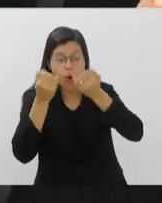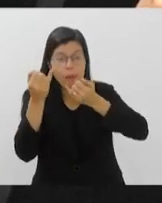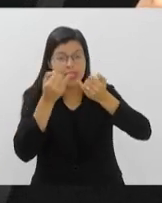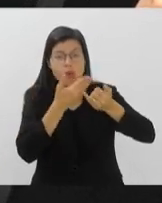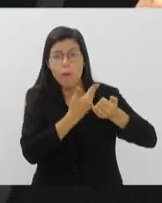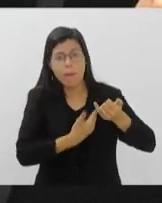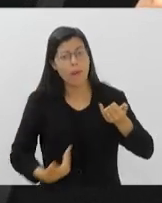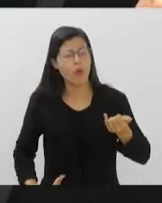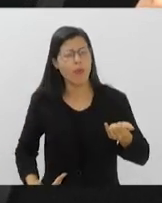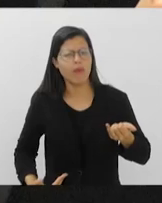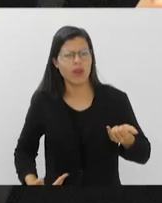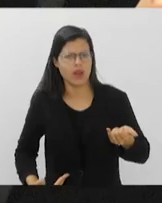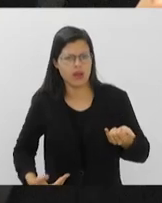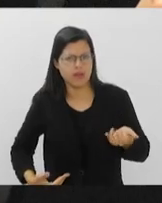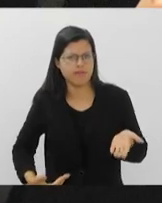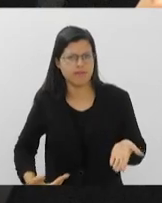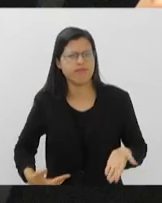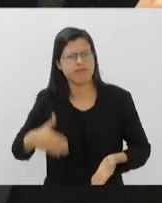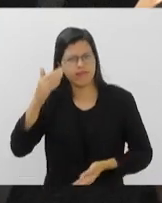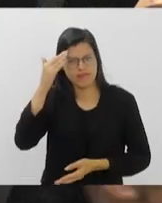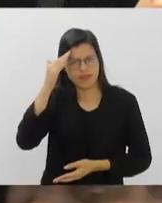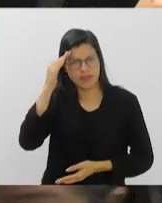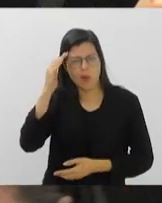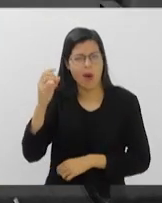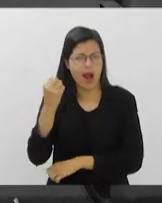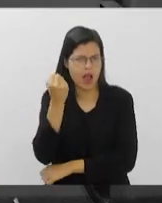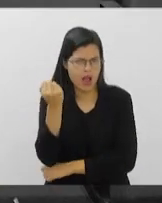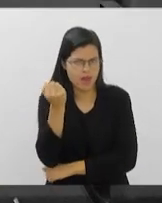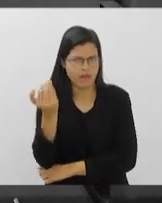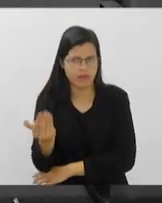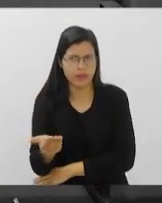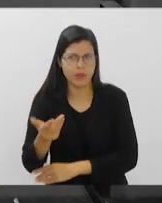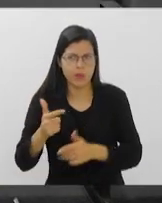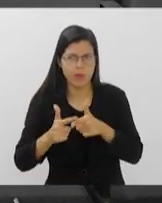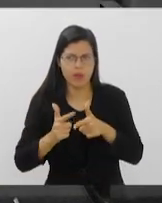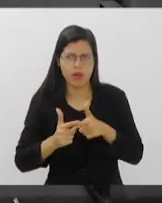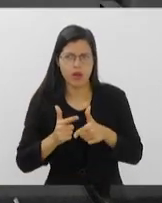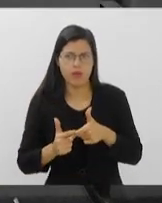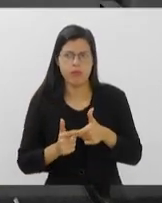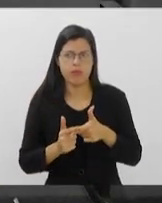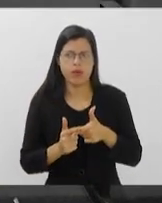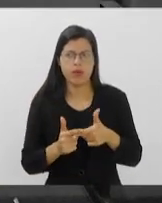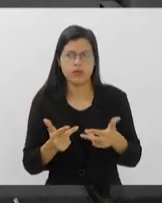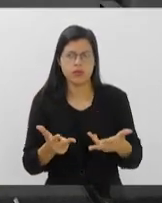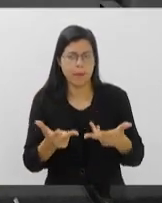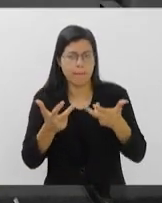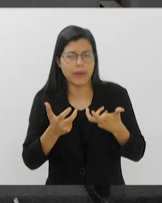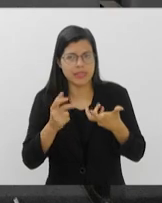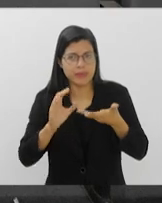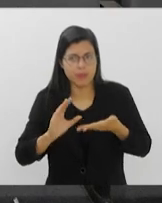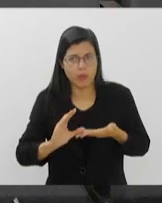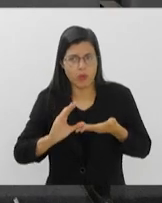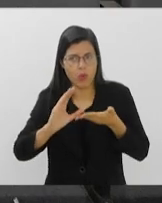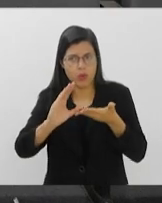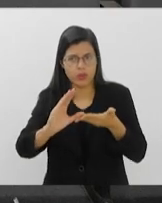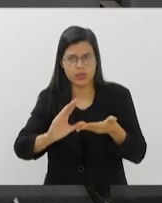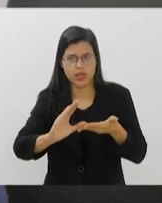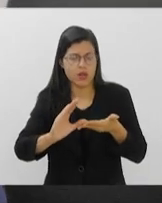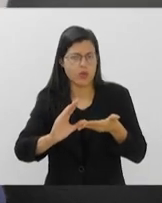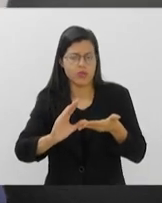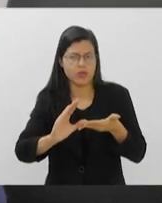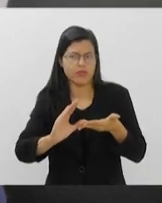entendendo a gravidade da coisa aí quando a gente vê conselhos que não entregam